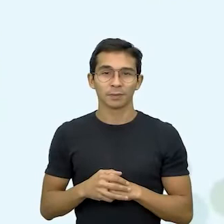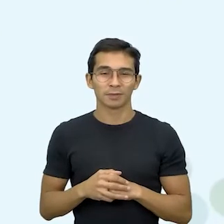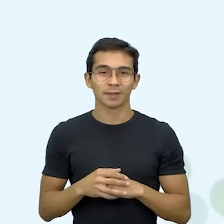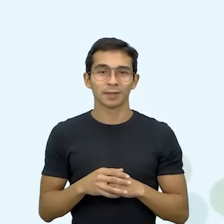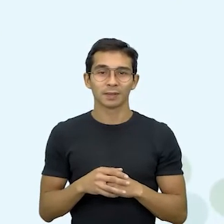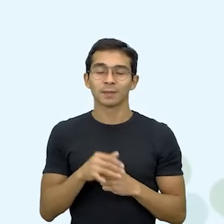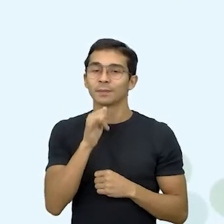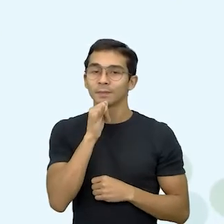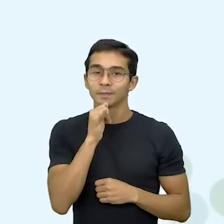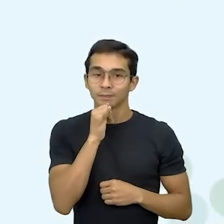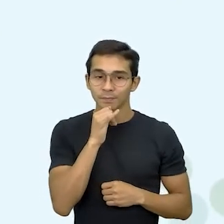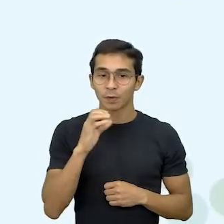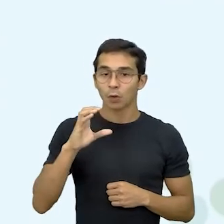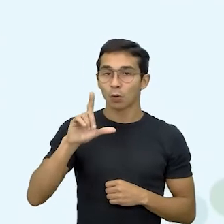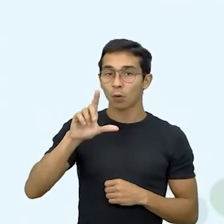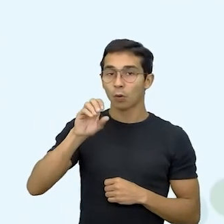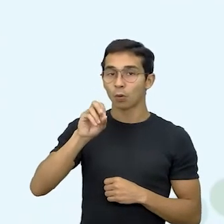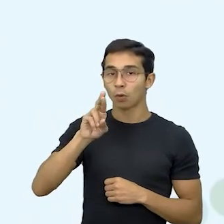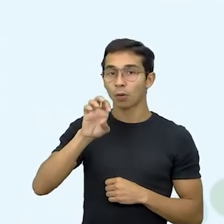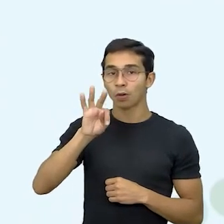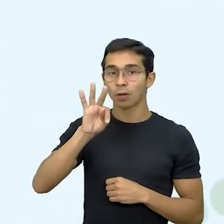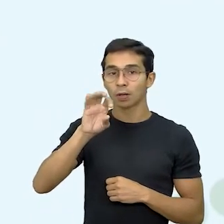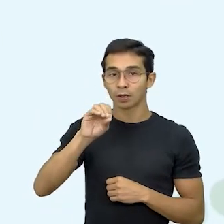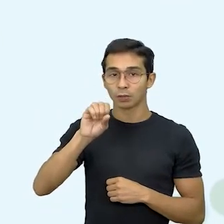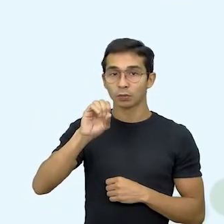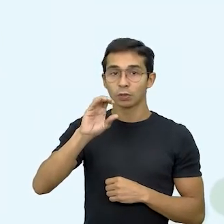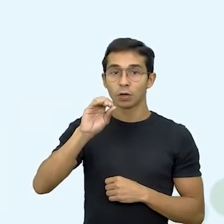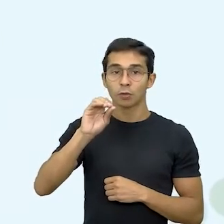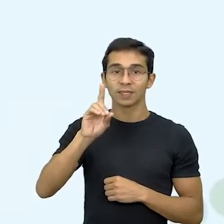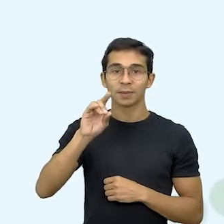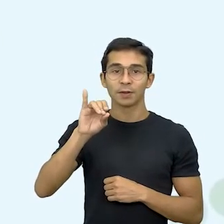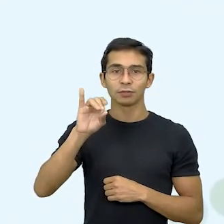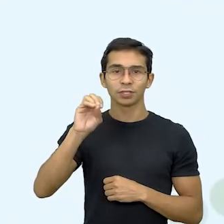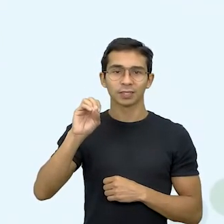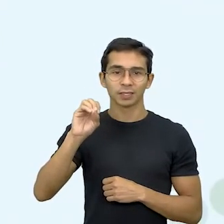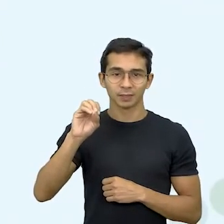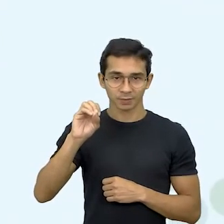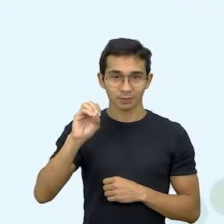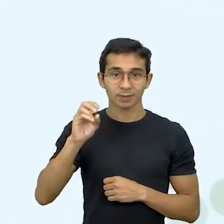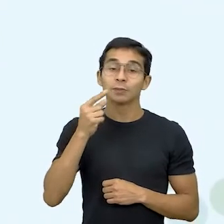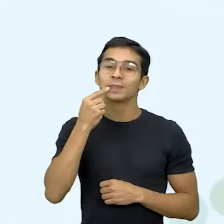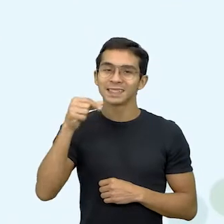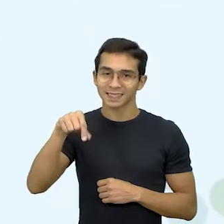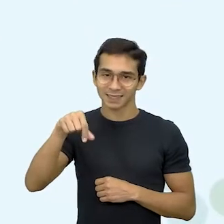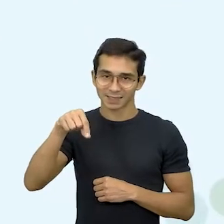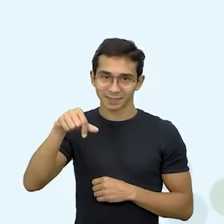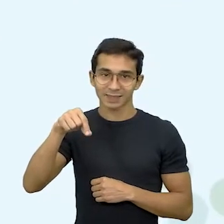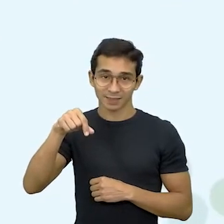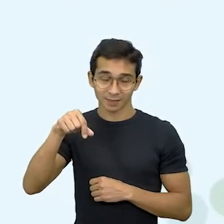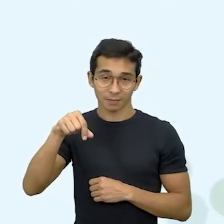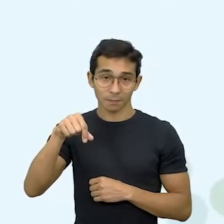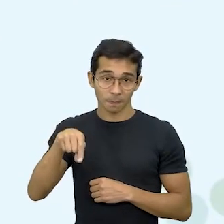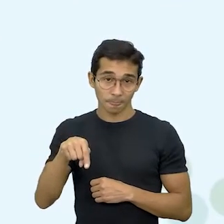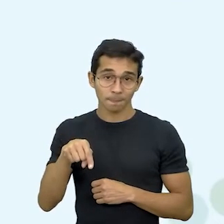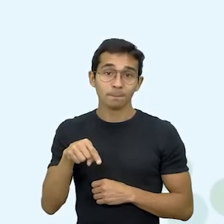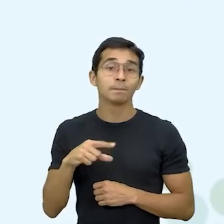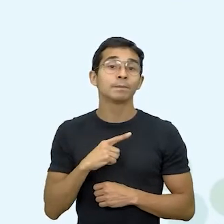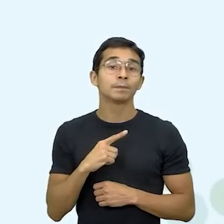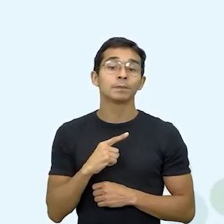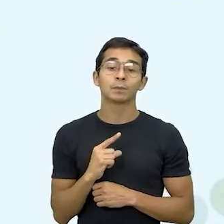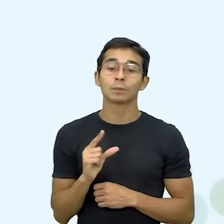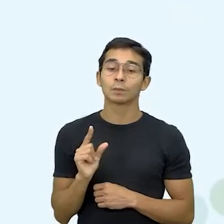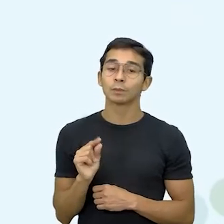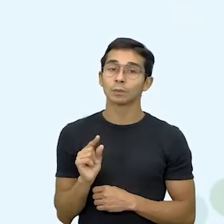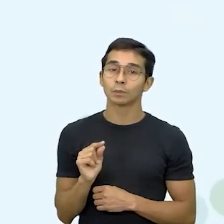Um exemplo disso é o cloreto de sódio, que é o sal de cozinha, né? Ele é ionicamente aí formado e ele